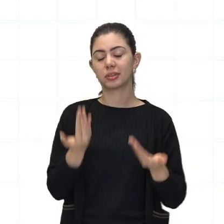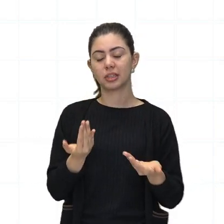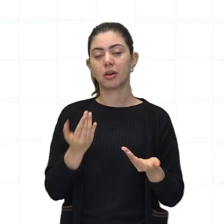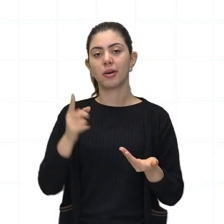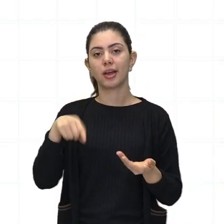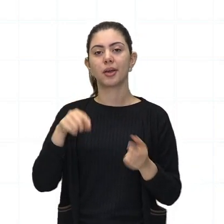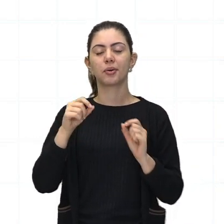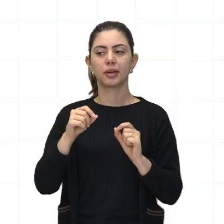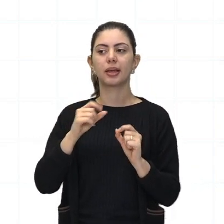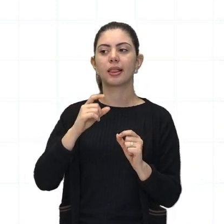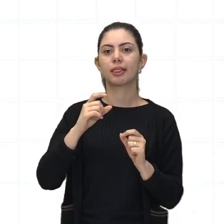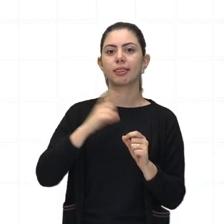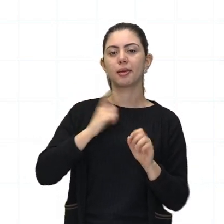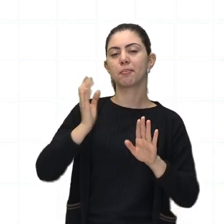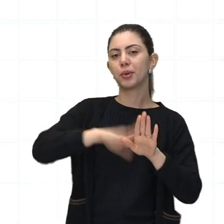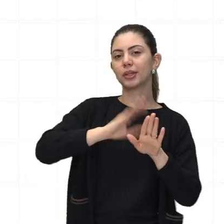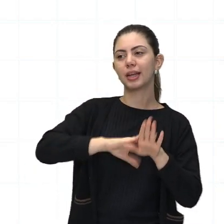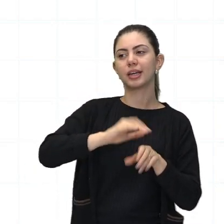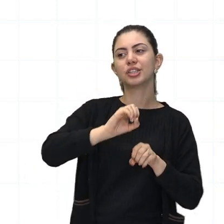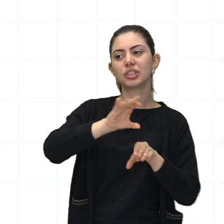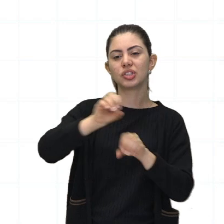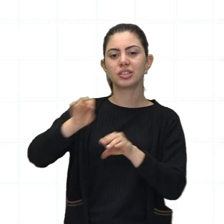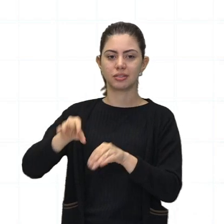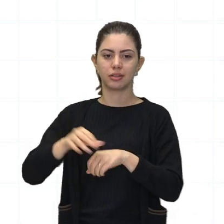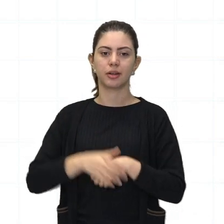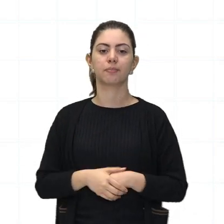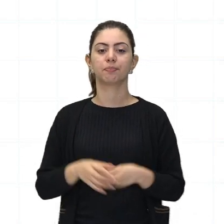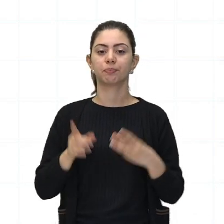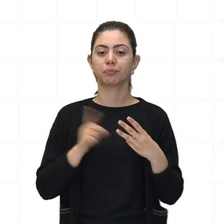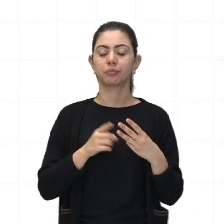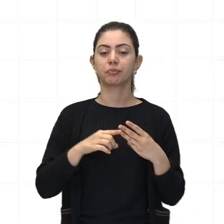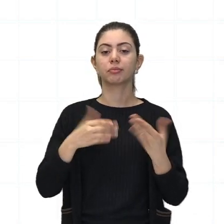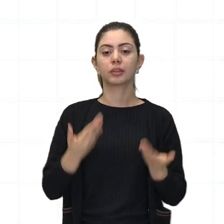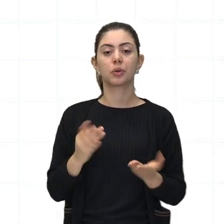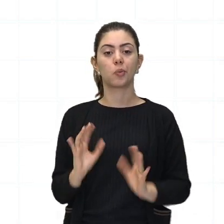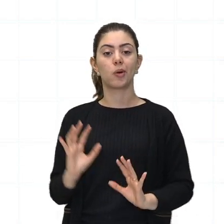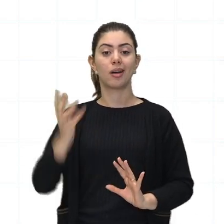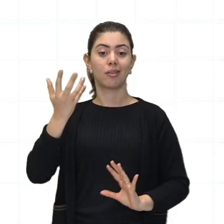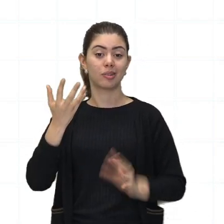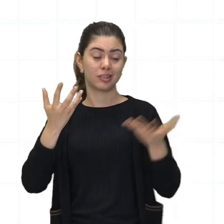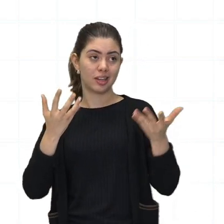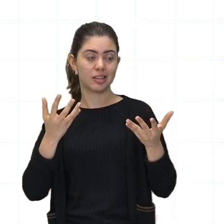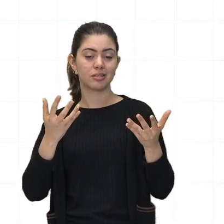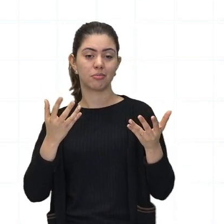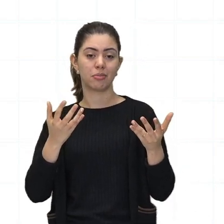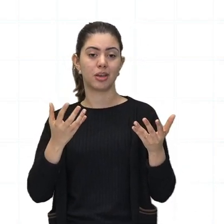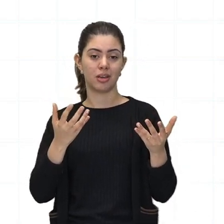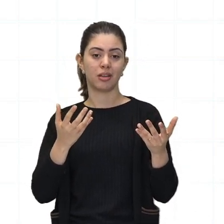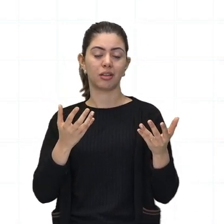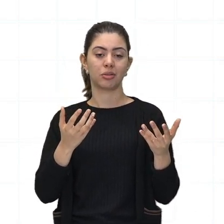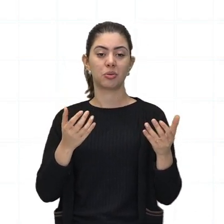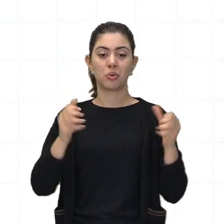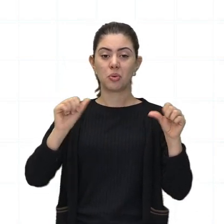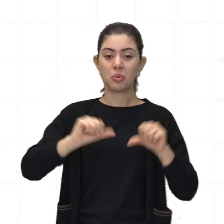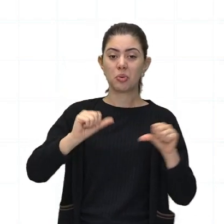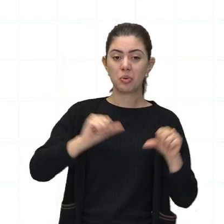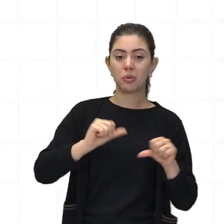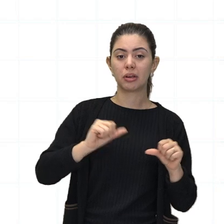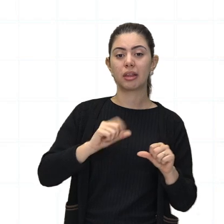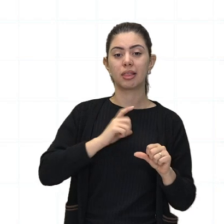quer te dar uma moral sobre alguma coisa. As tragédias frequentemente exploram temas como destino, o erro trágico e o